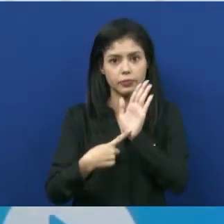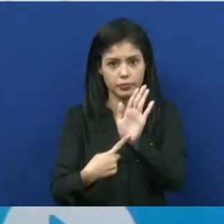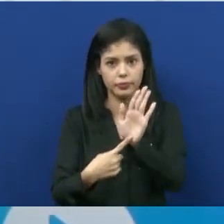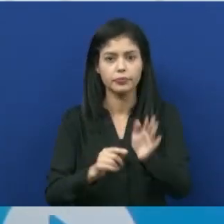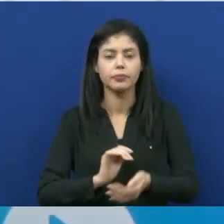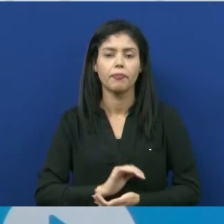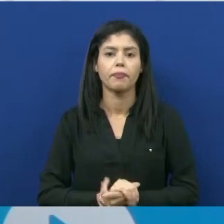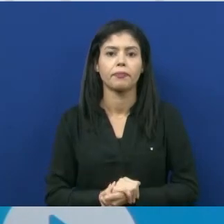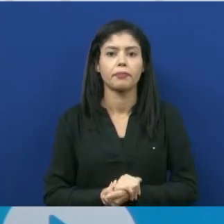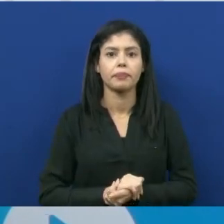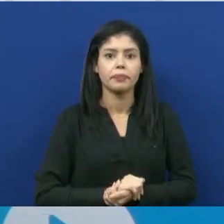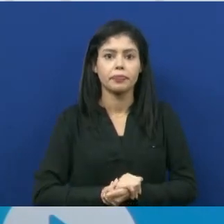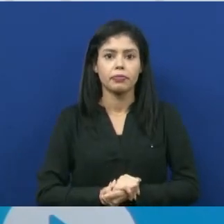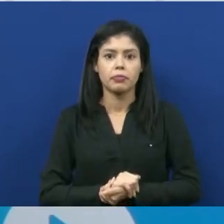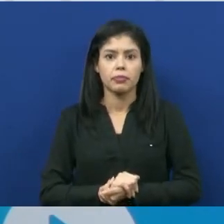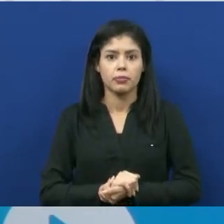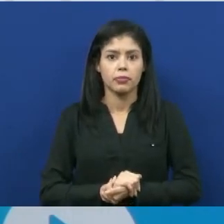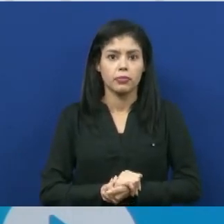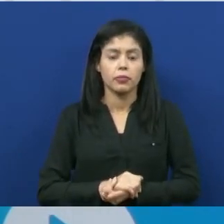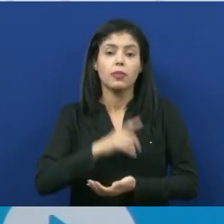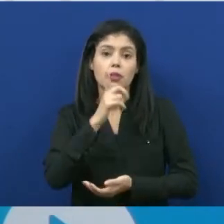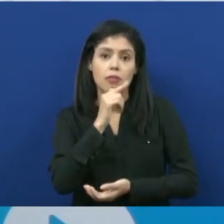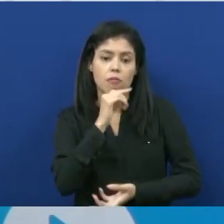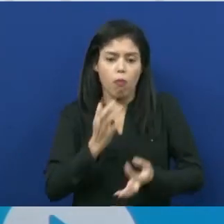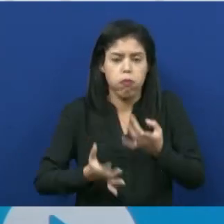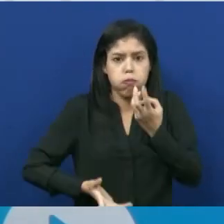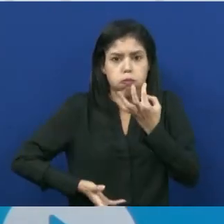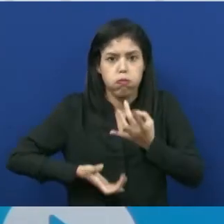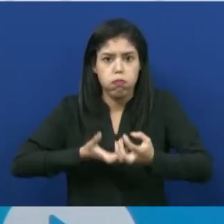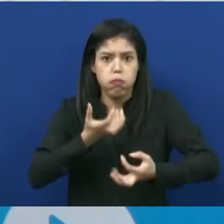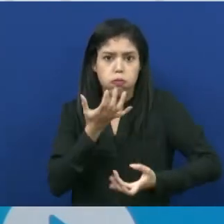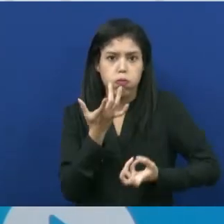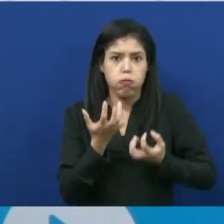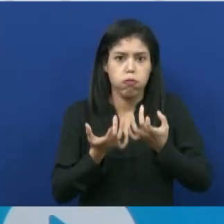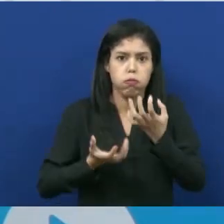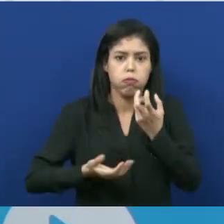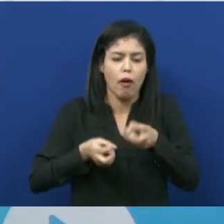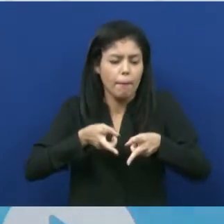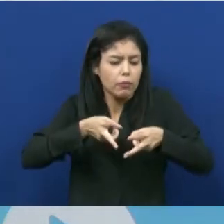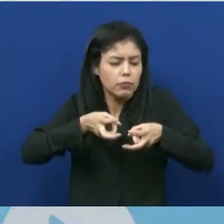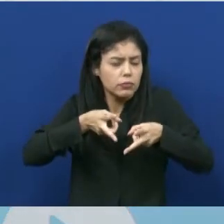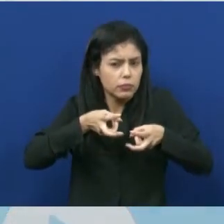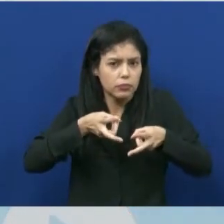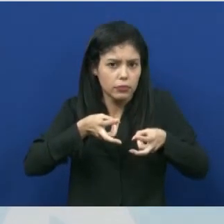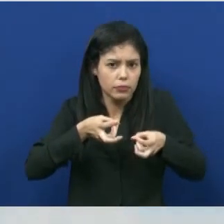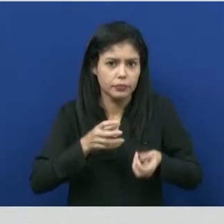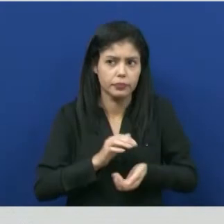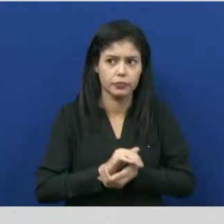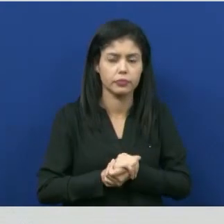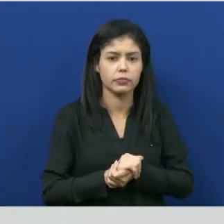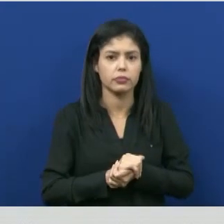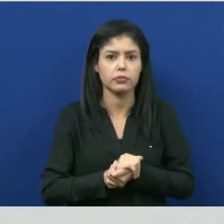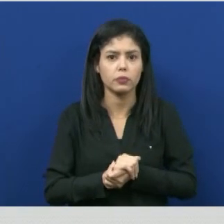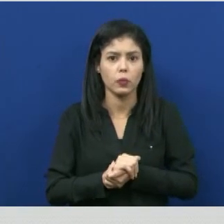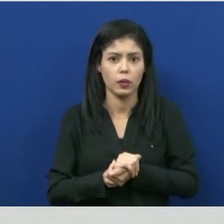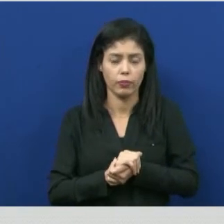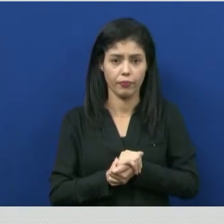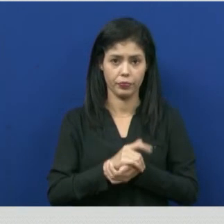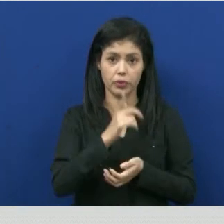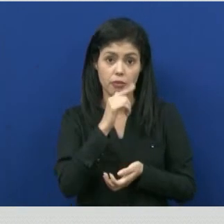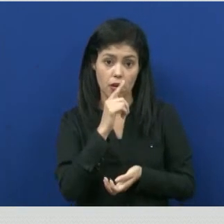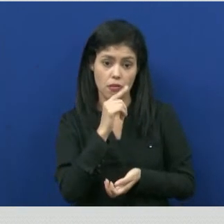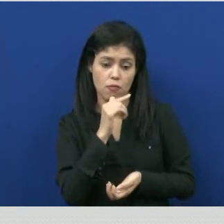vocês é no caso da água fervendo. Vocês podem perceber que na